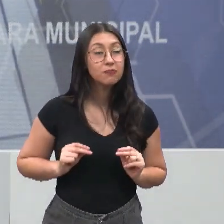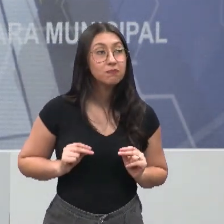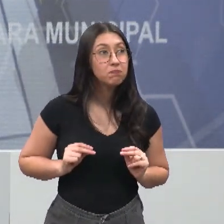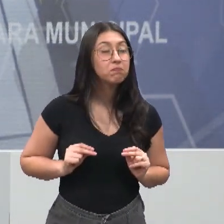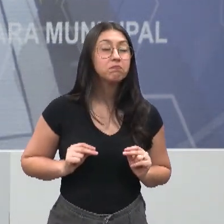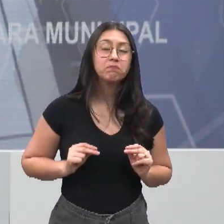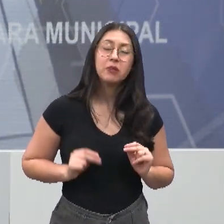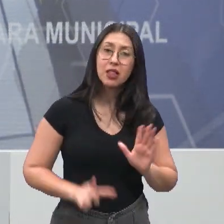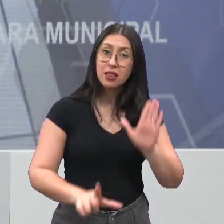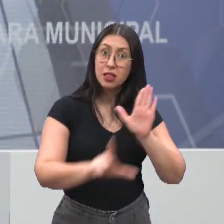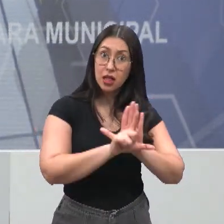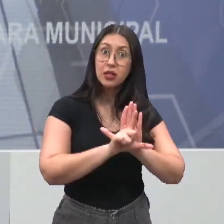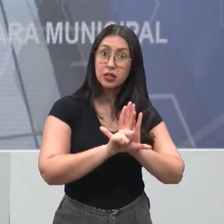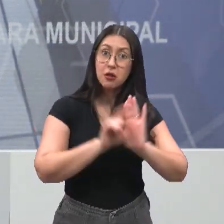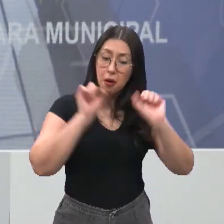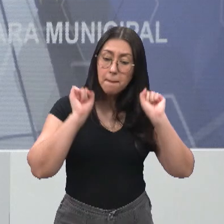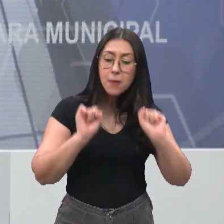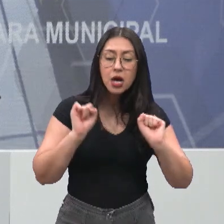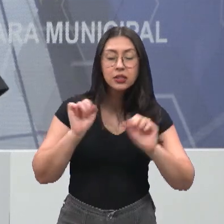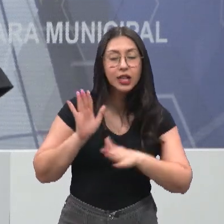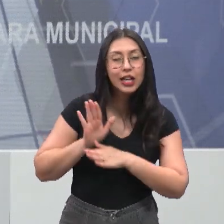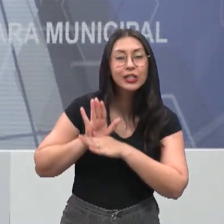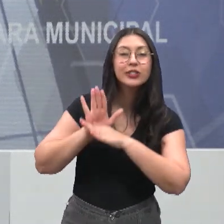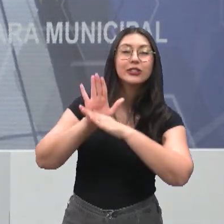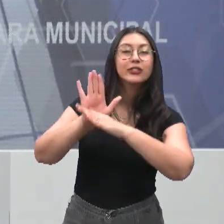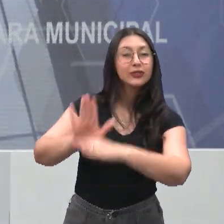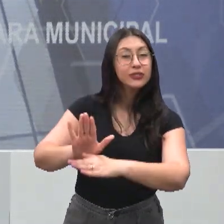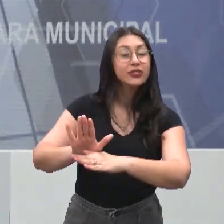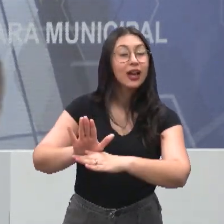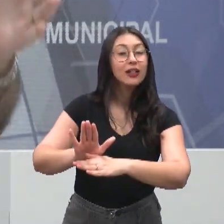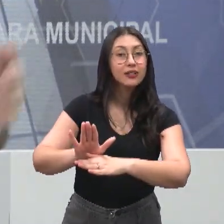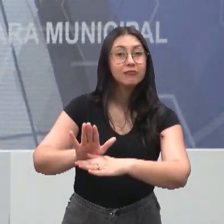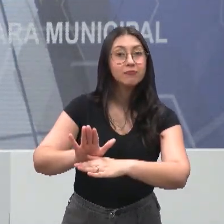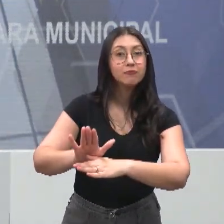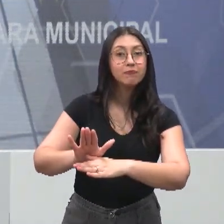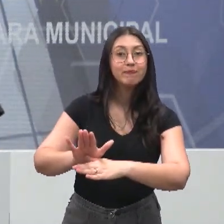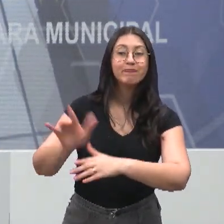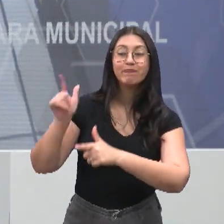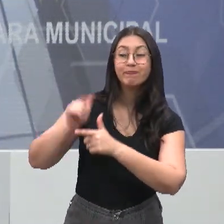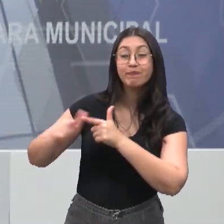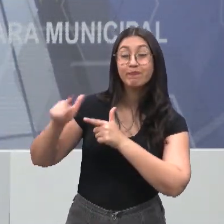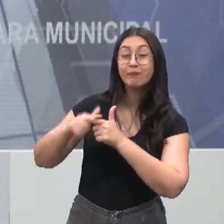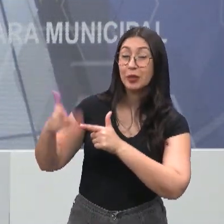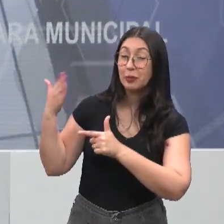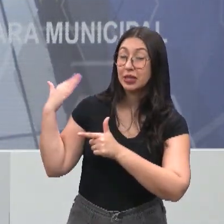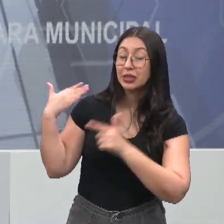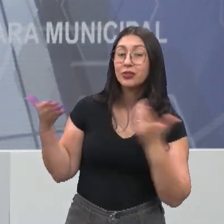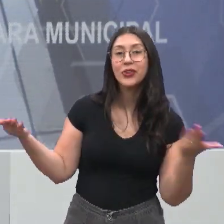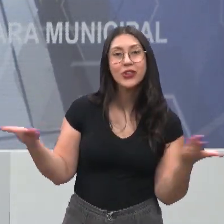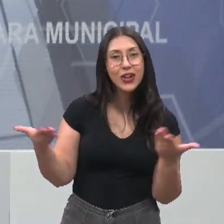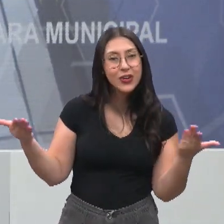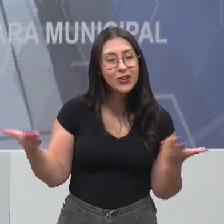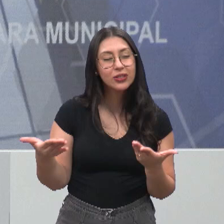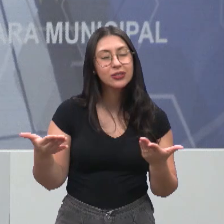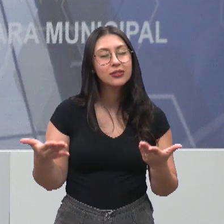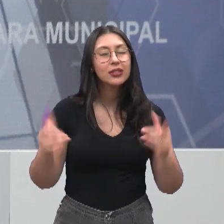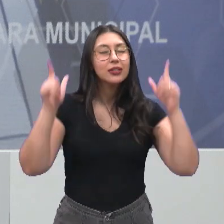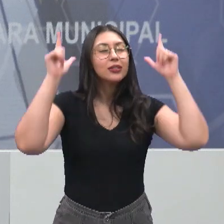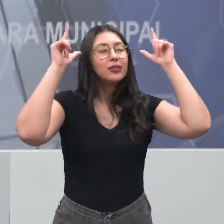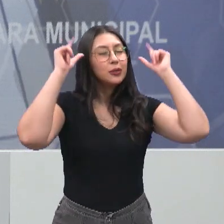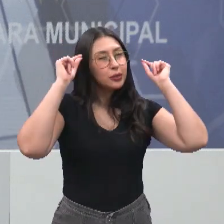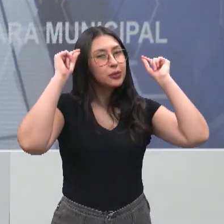essa lei para que pudesse aí ajudar eles nessa situação que enfrentaram aí, e agora eles vão conseguir ter um fôlego a